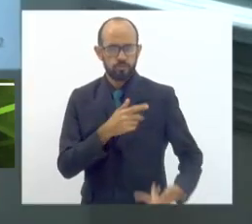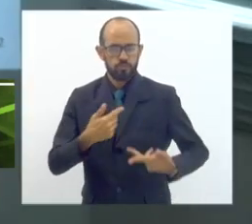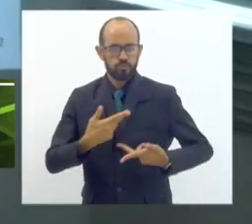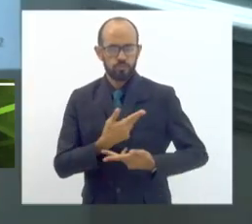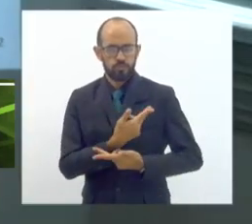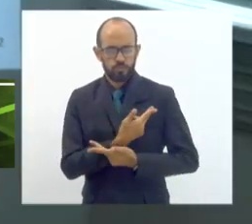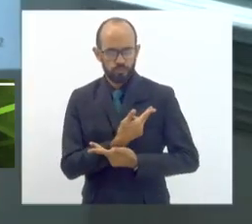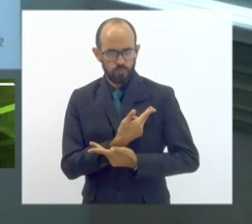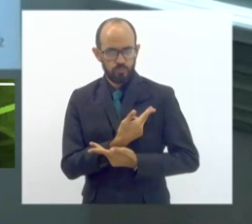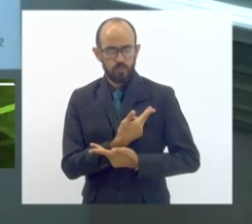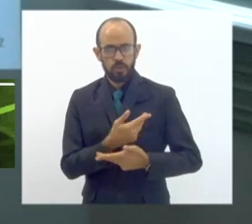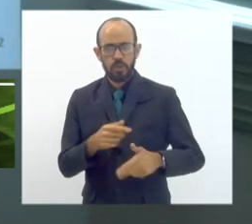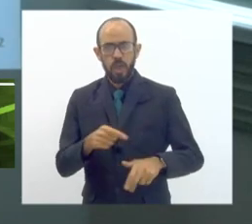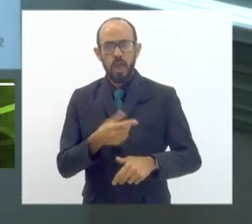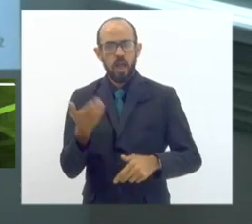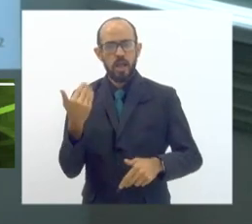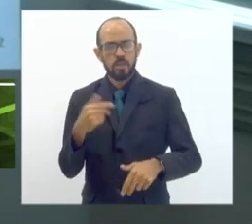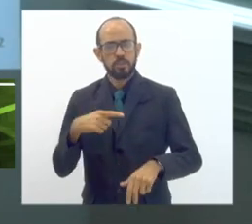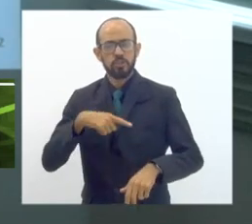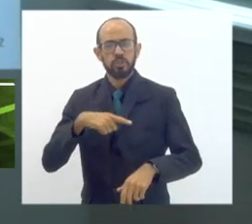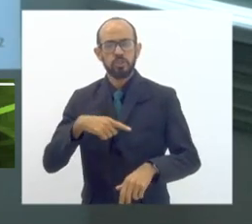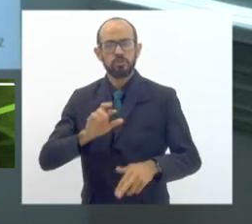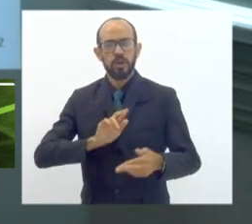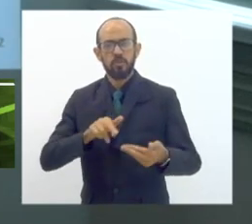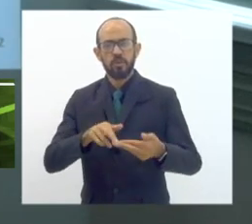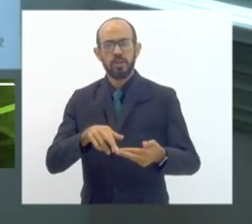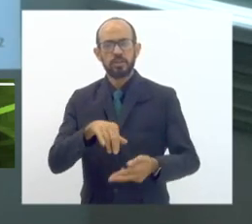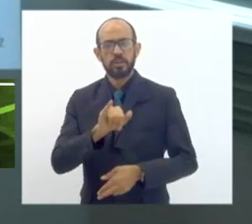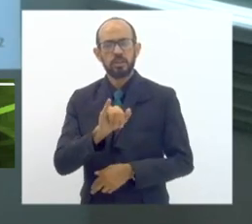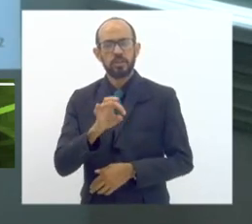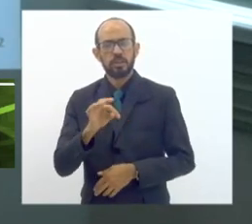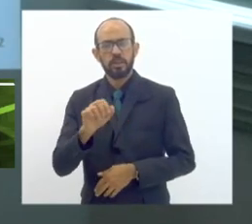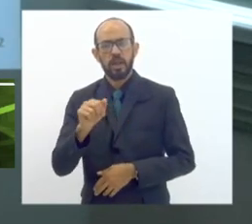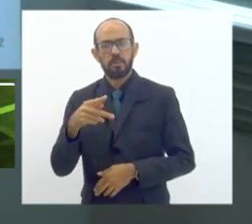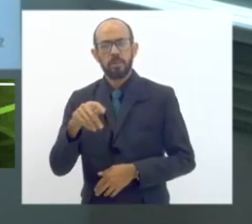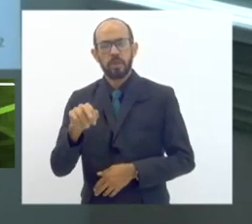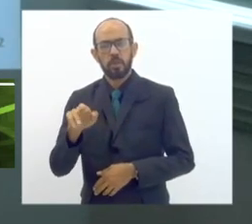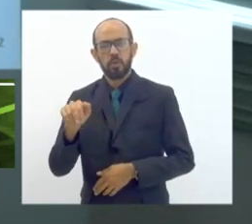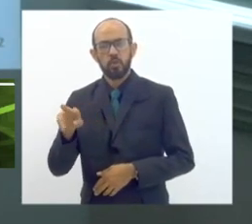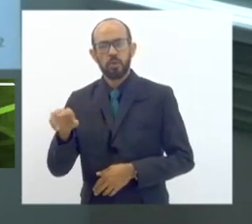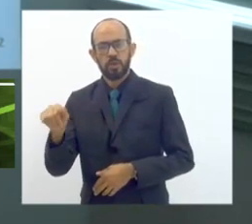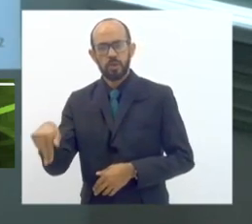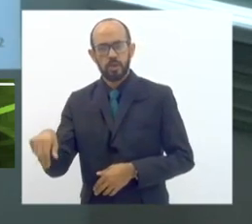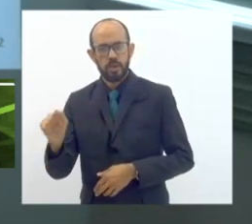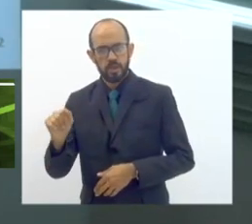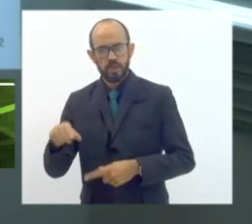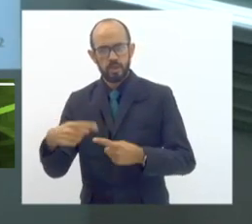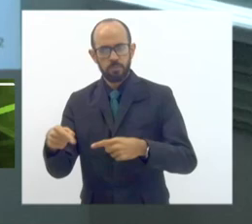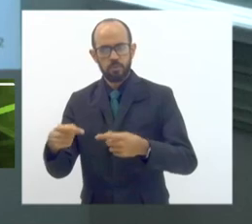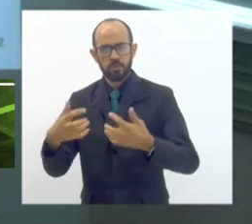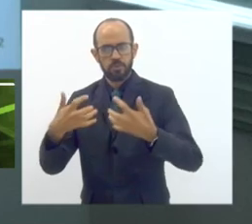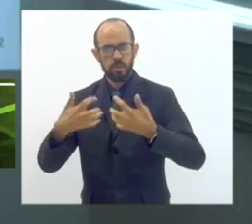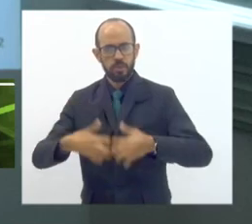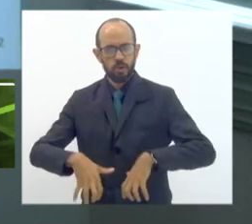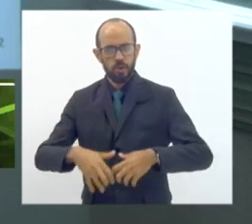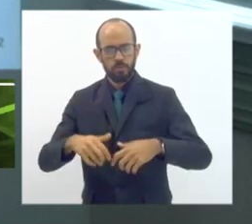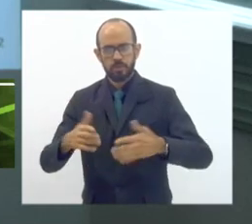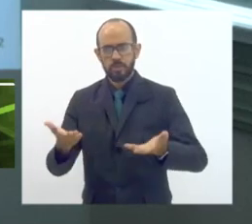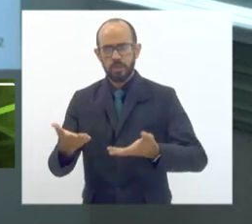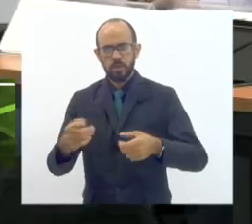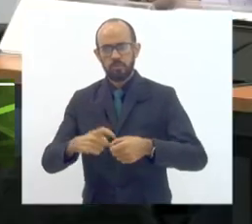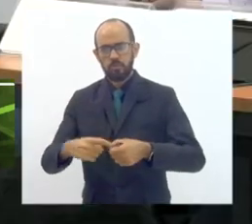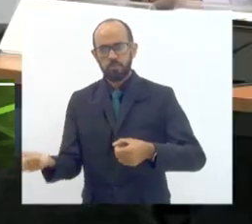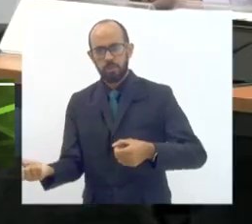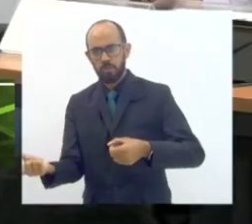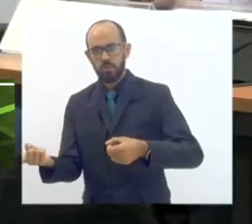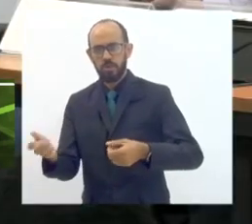nossa referência era em Itaperuna, mas passou para Petrópolis. Petrópolis teve um problema de descredenciamento e nós estamos aí